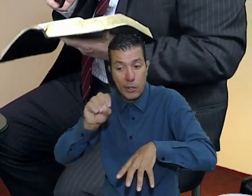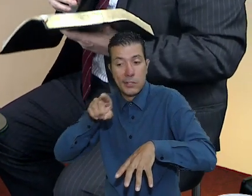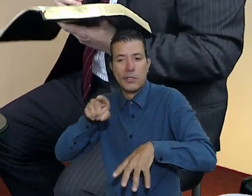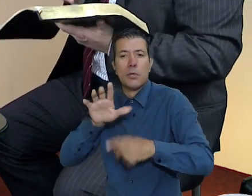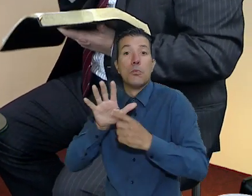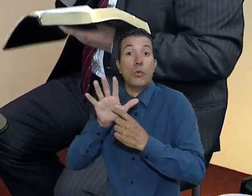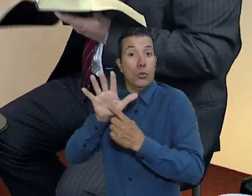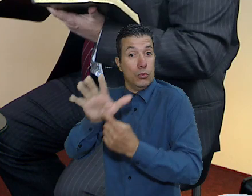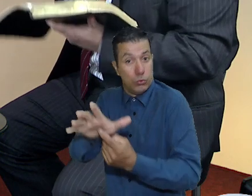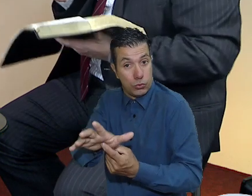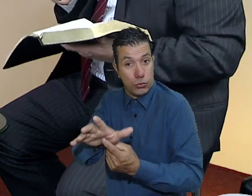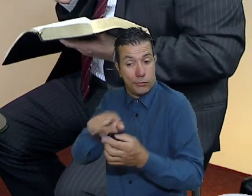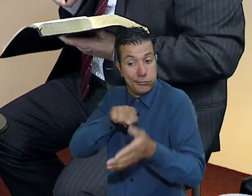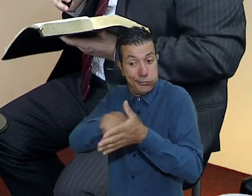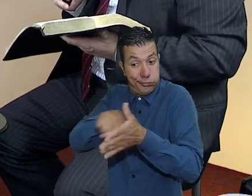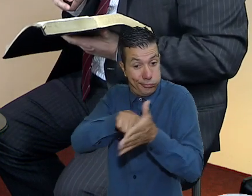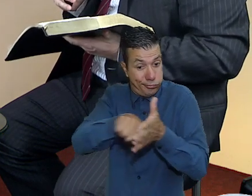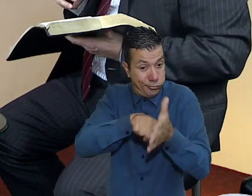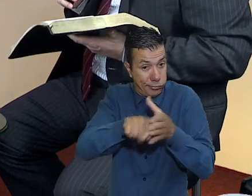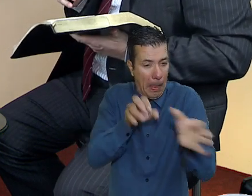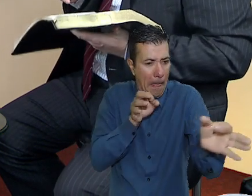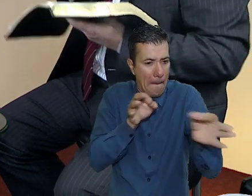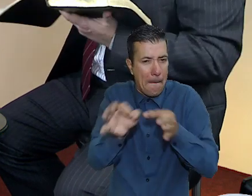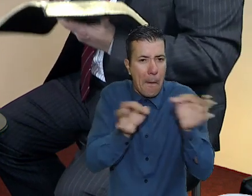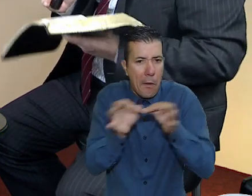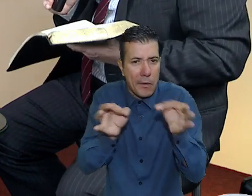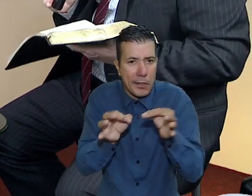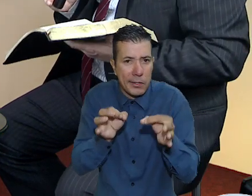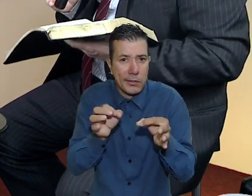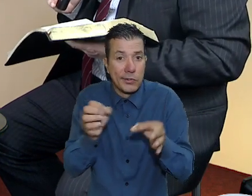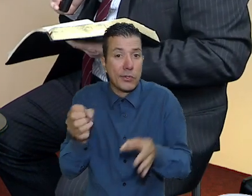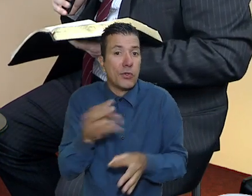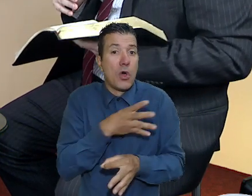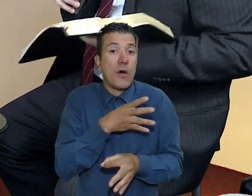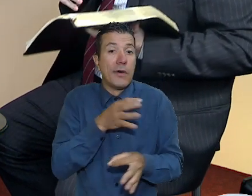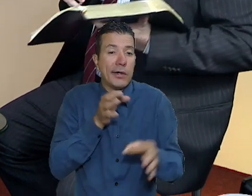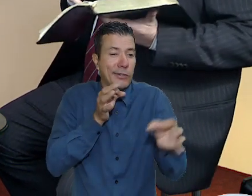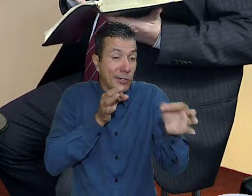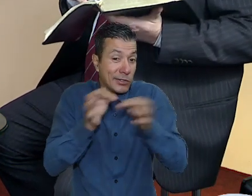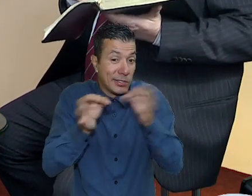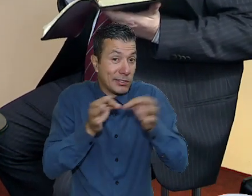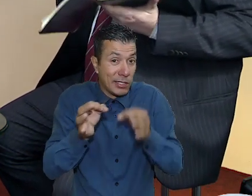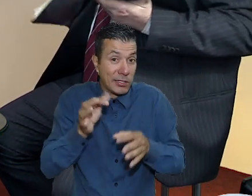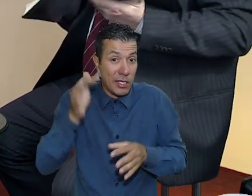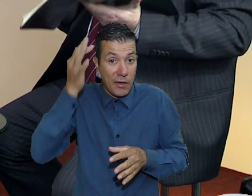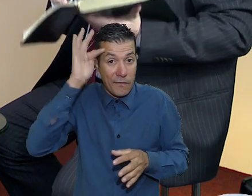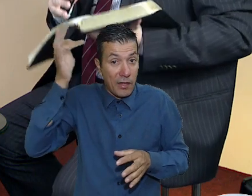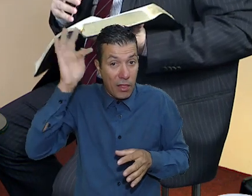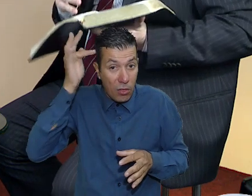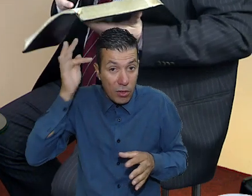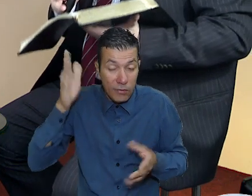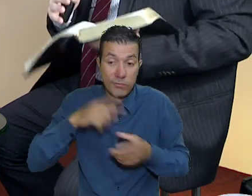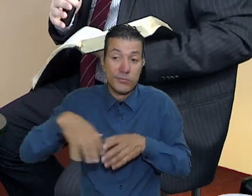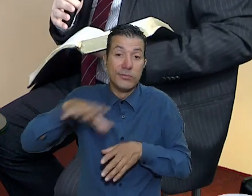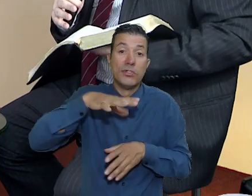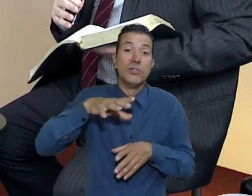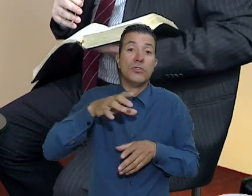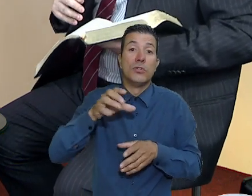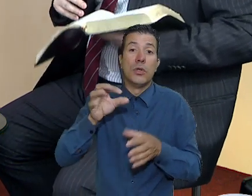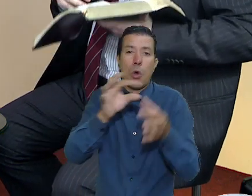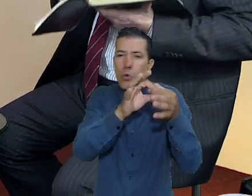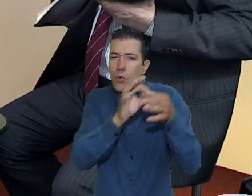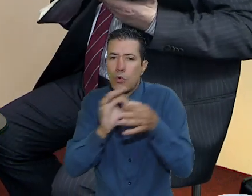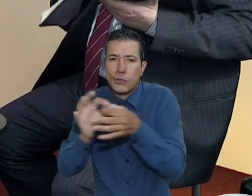inaugurou e desencadeou um processo de nova ordem filosófica e de novos